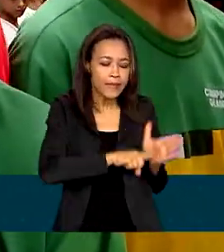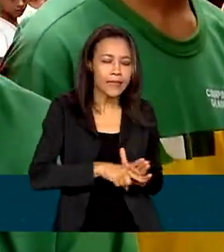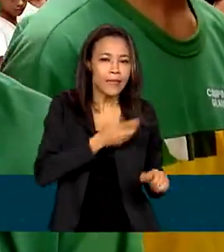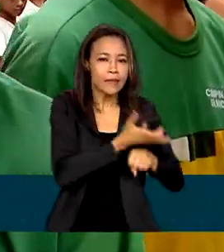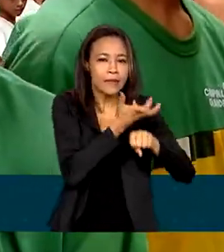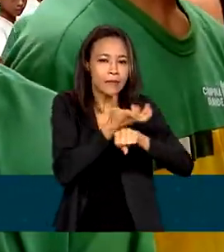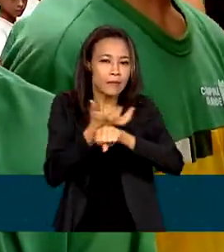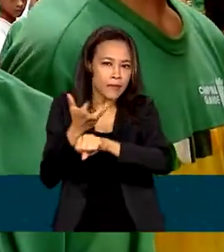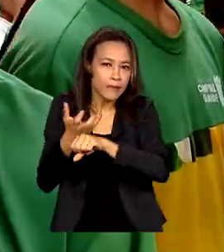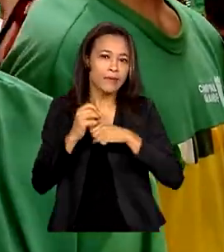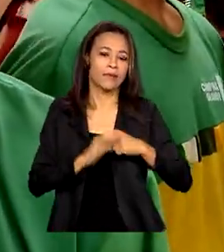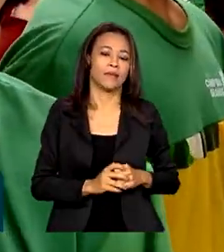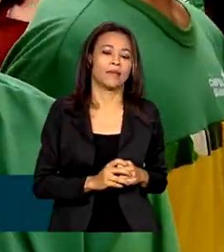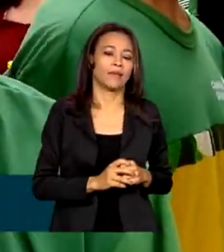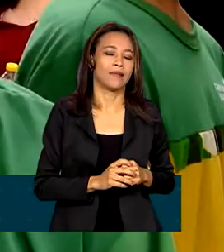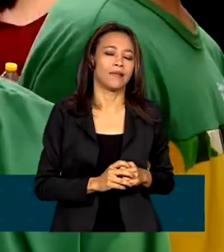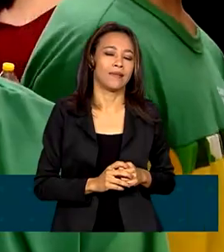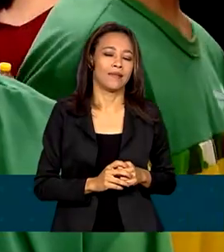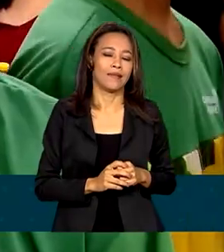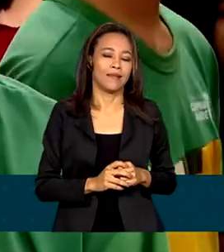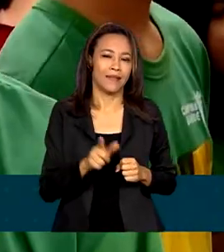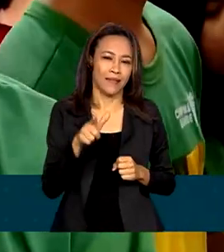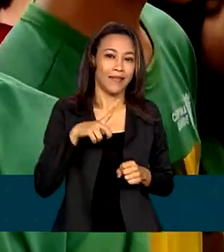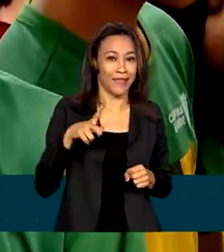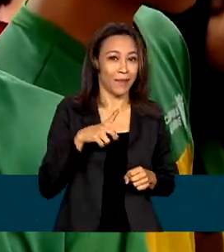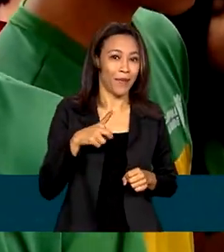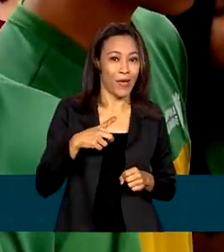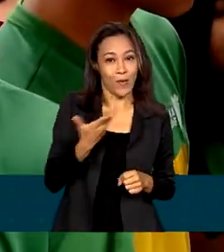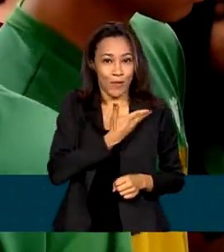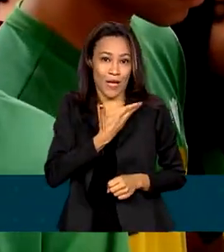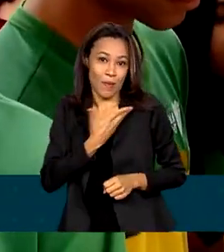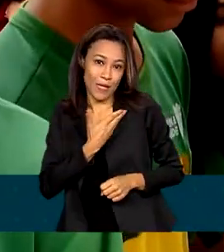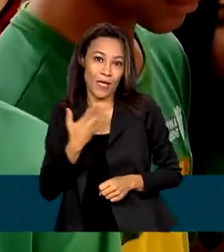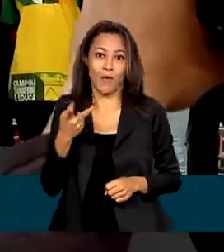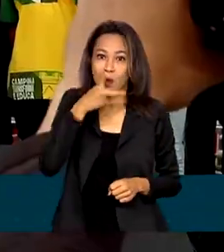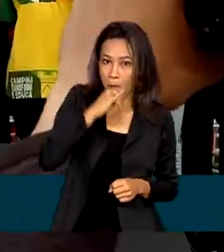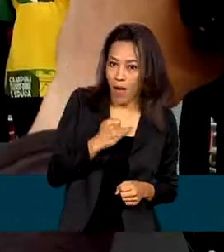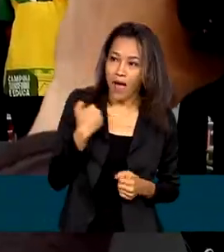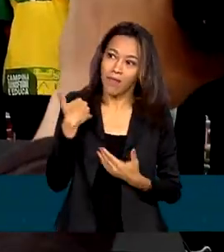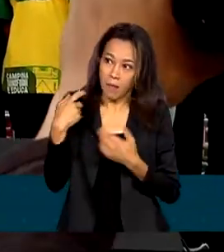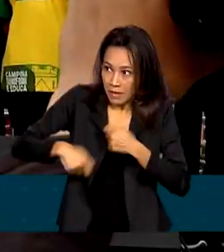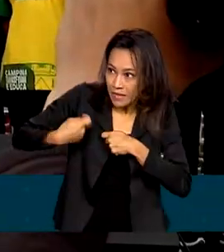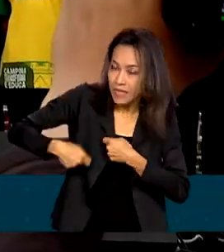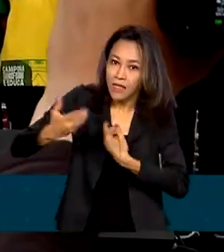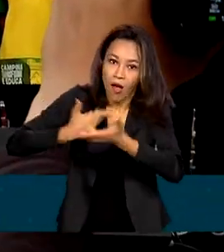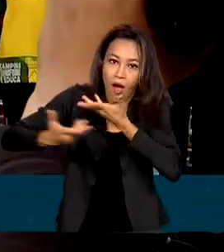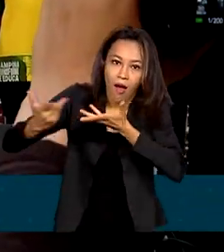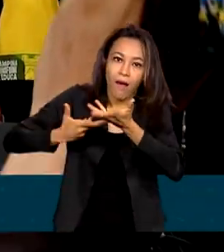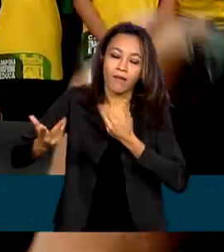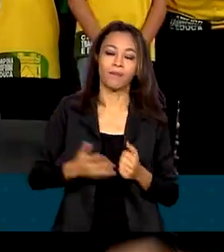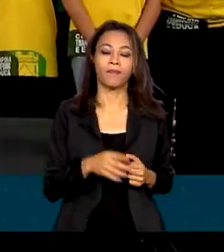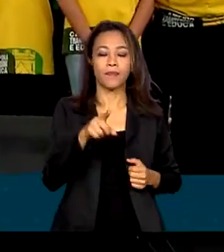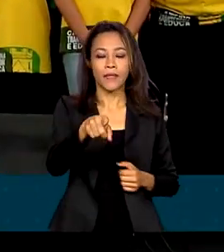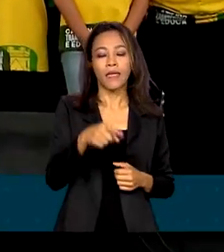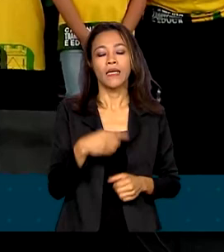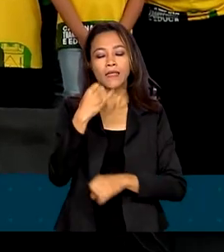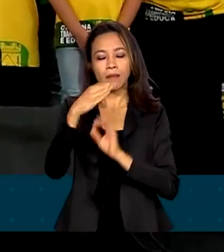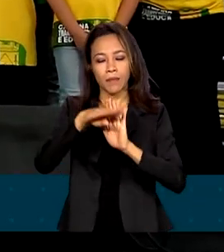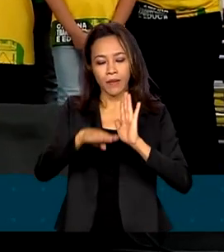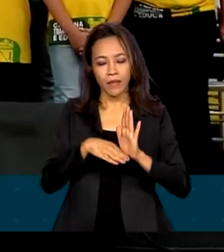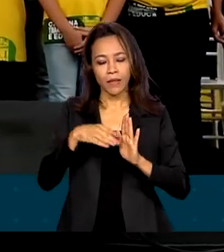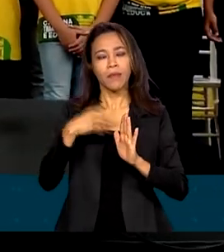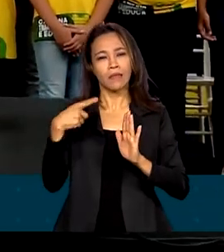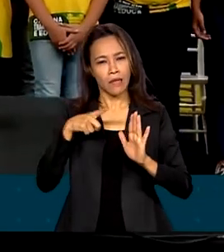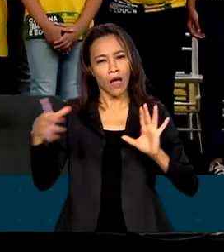ter ele. Às vezes eu vou ter a internet também para meus amigos, para meus pais que estão precisando. O programa Internet Brasil foi instituído por lei e está